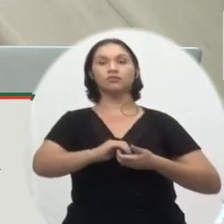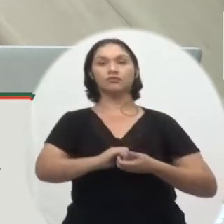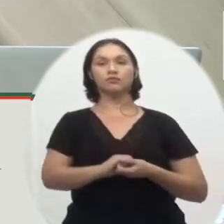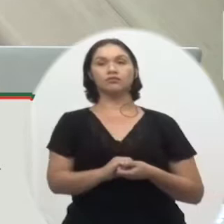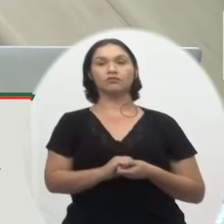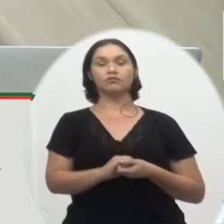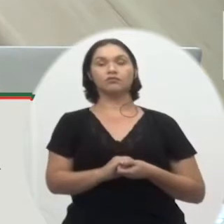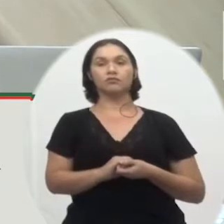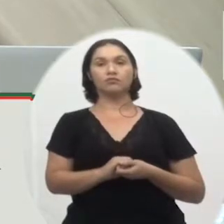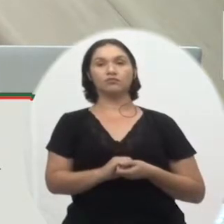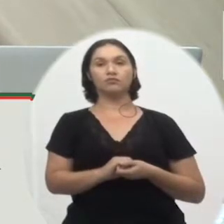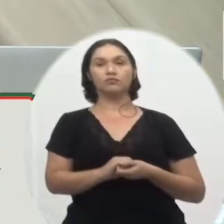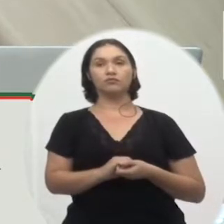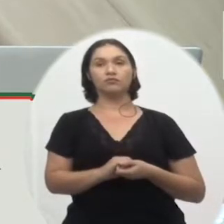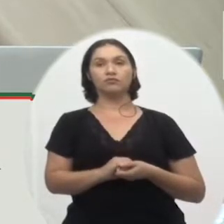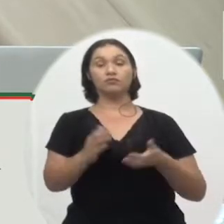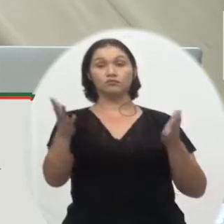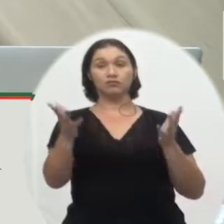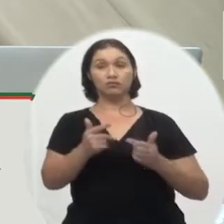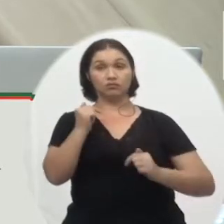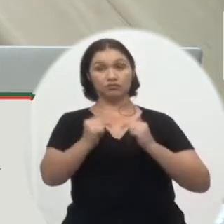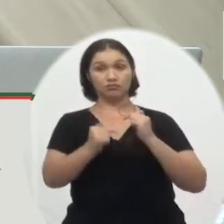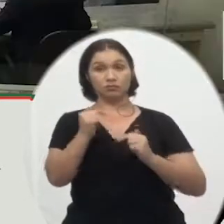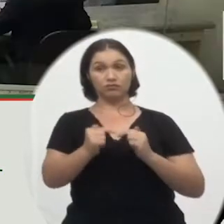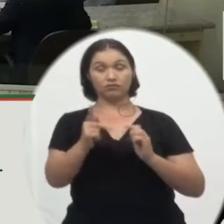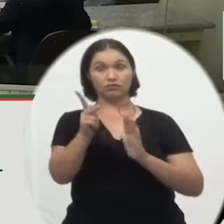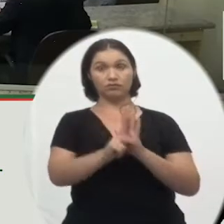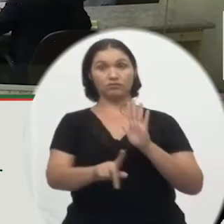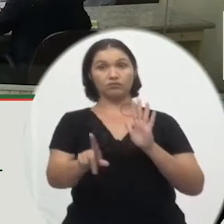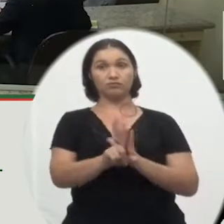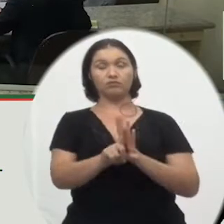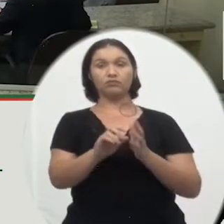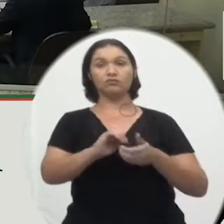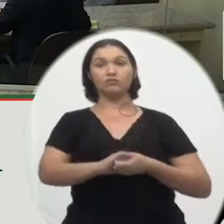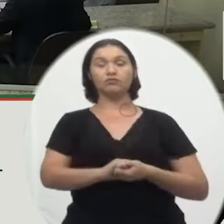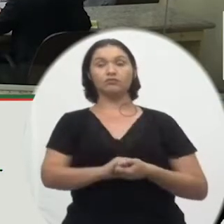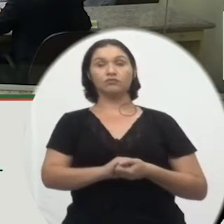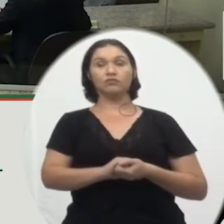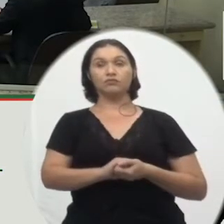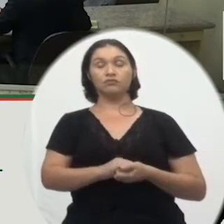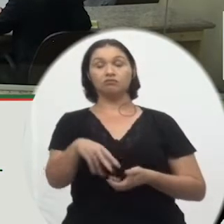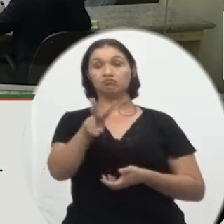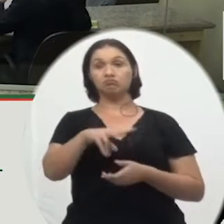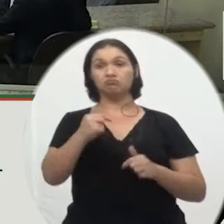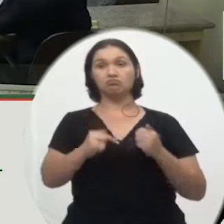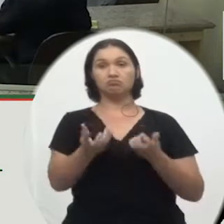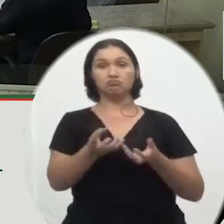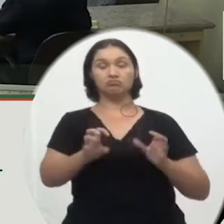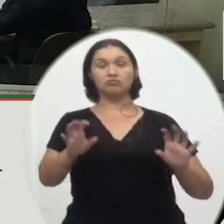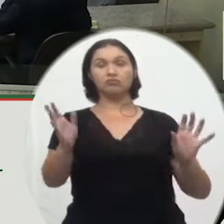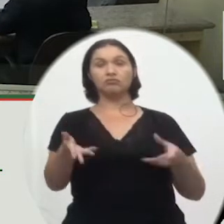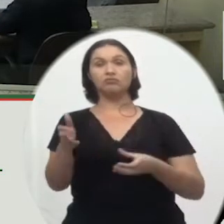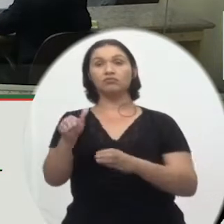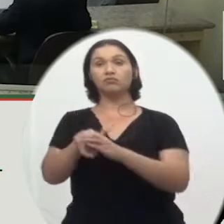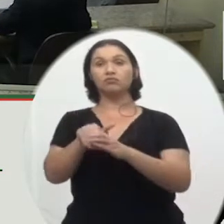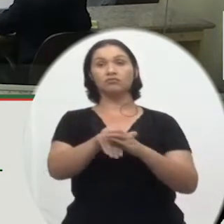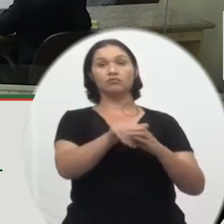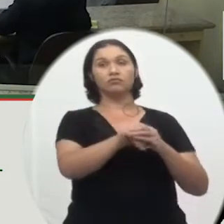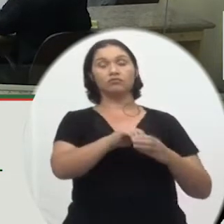encaminhando a deliberação no plenário. Em discussão o projeto. Não havendo quem queira discutir, está em